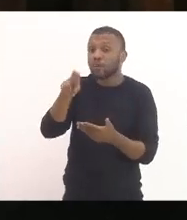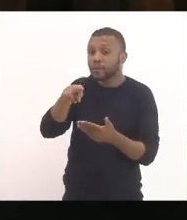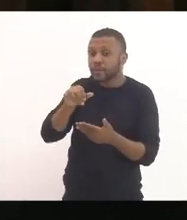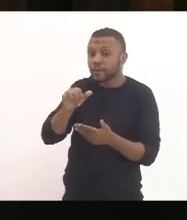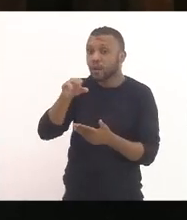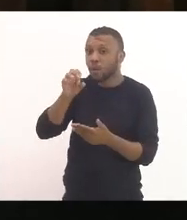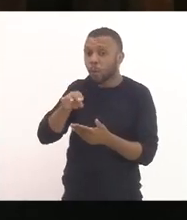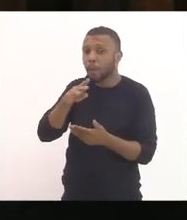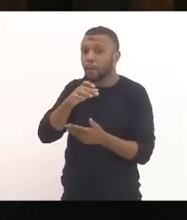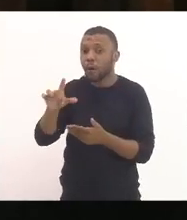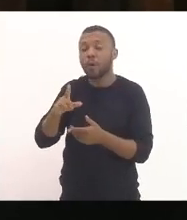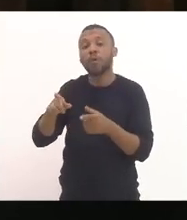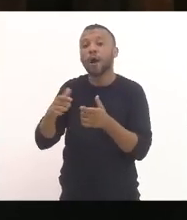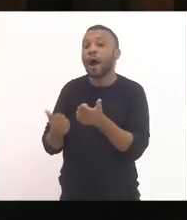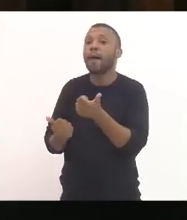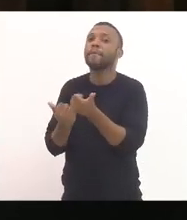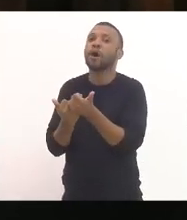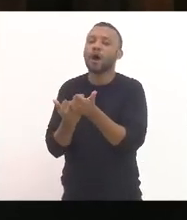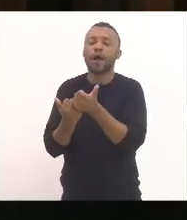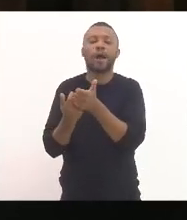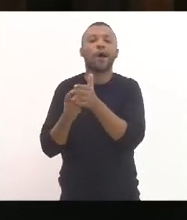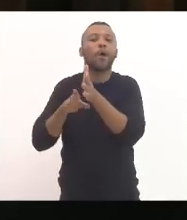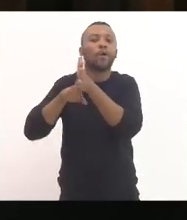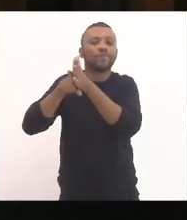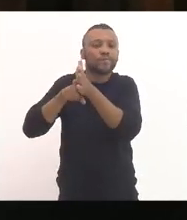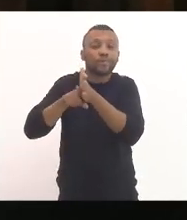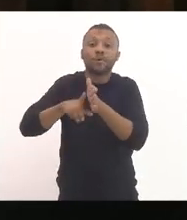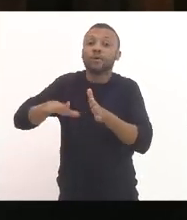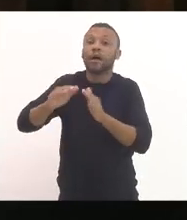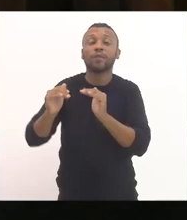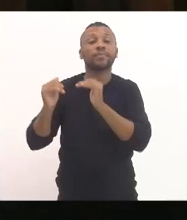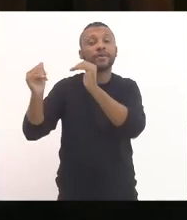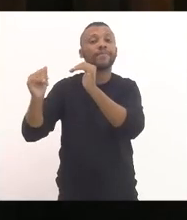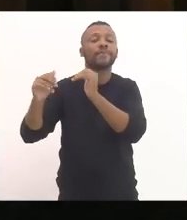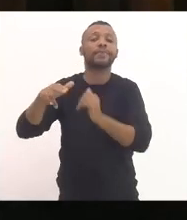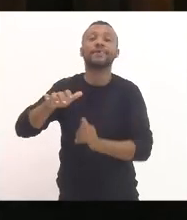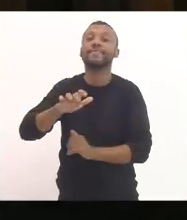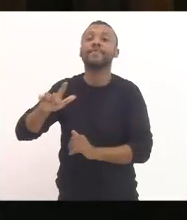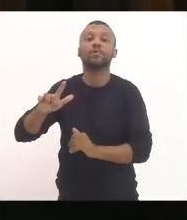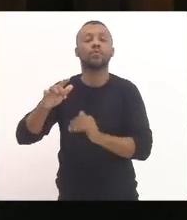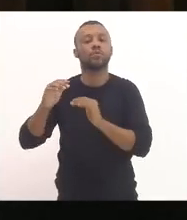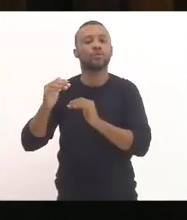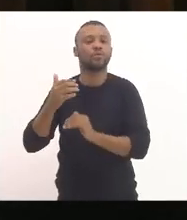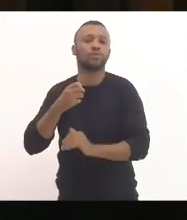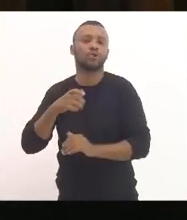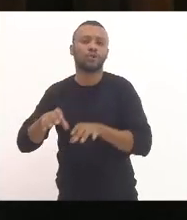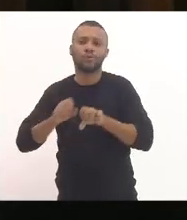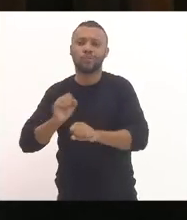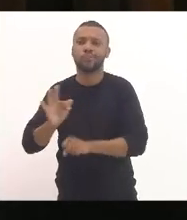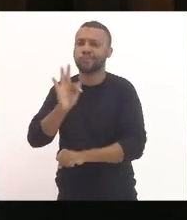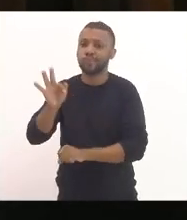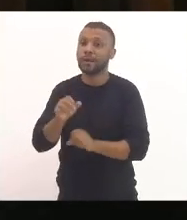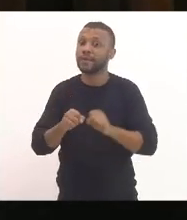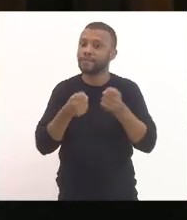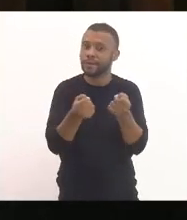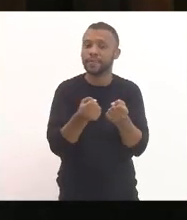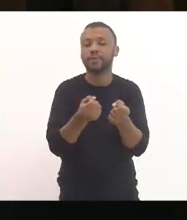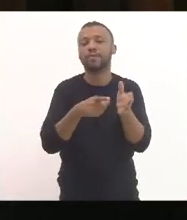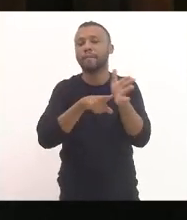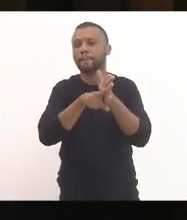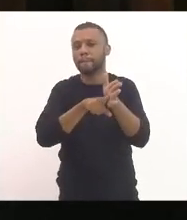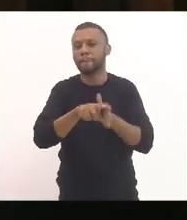unicompol também apoia os investigadores do nível superior tá como também a defesa dos papiloscopistas peritos